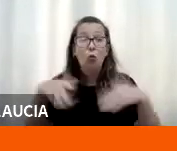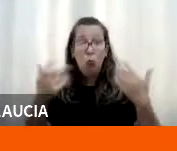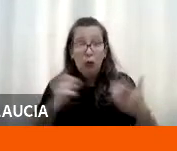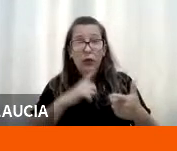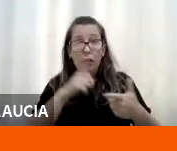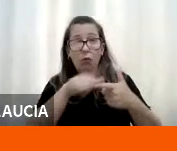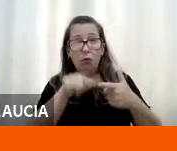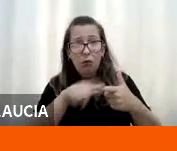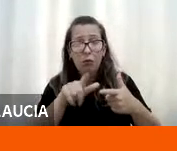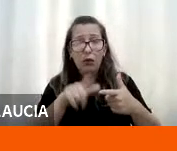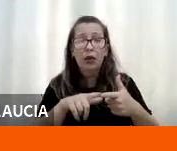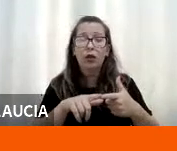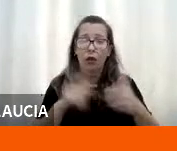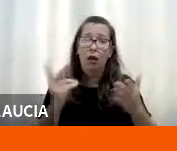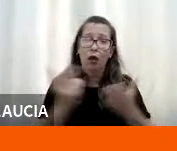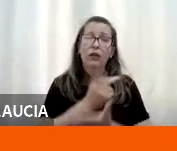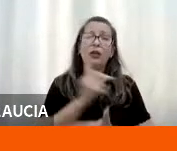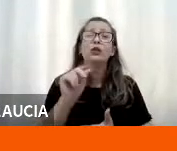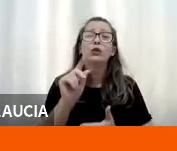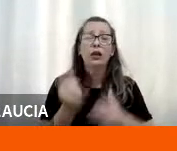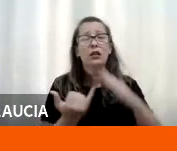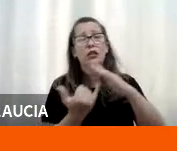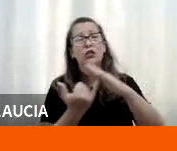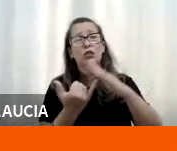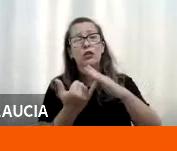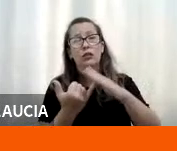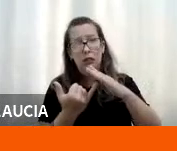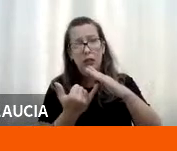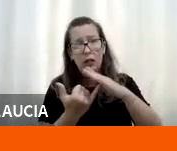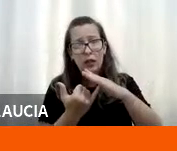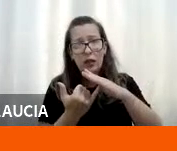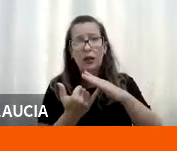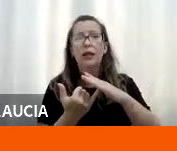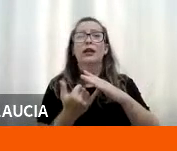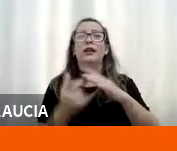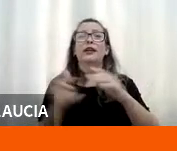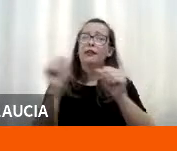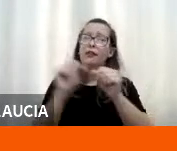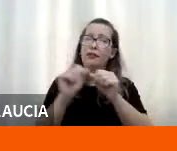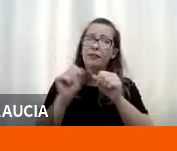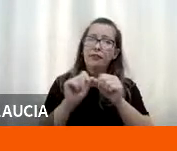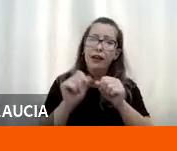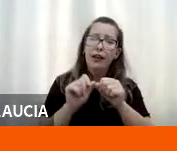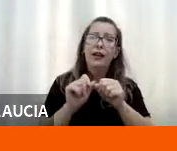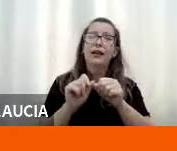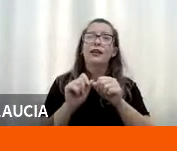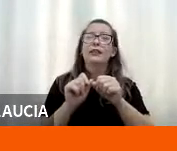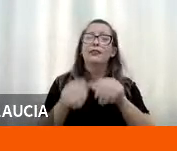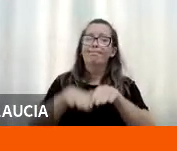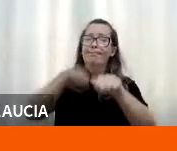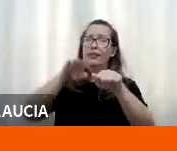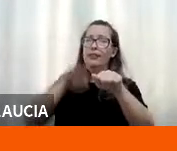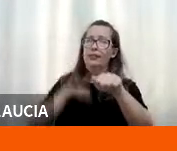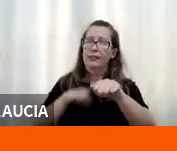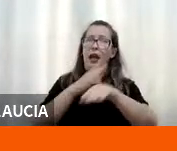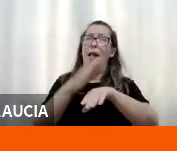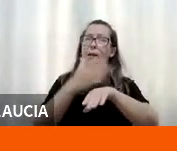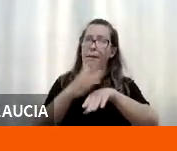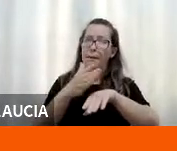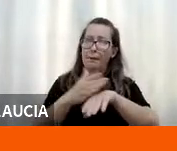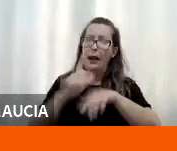é as instituições retrocederem às práticas mais convencionais e